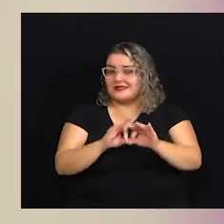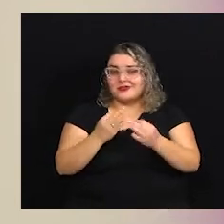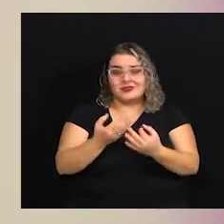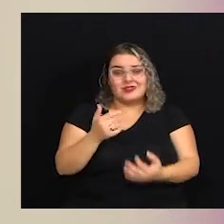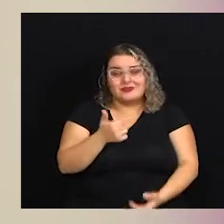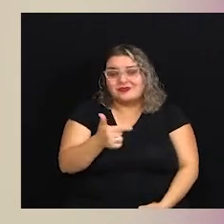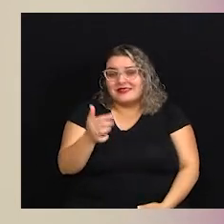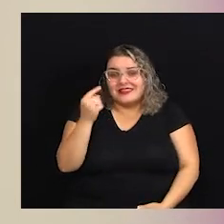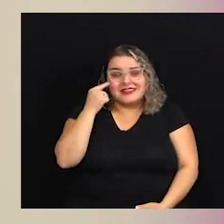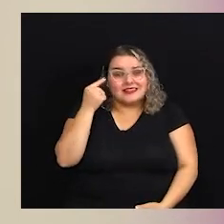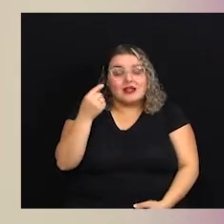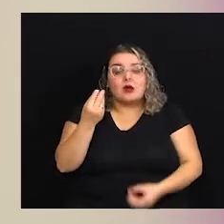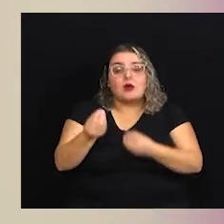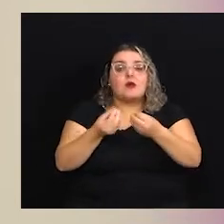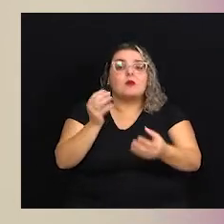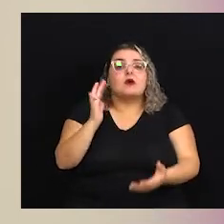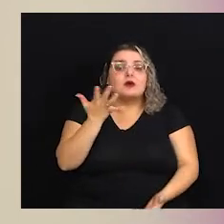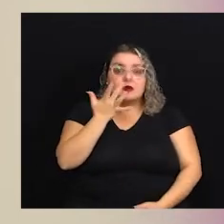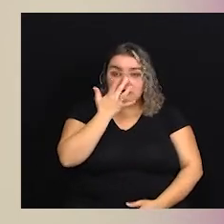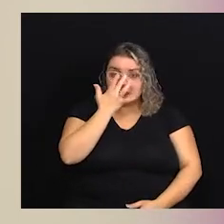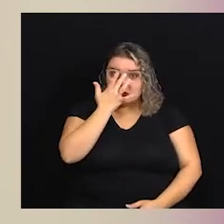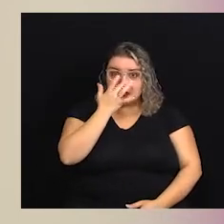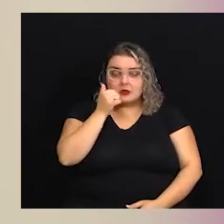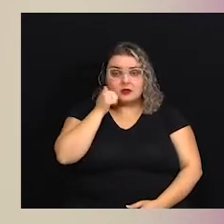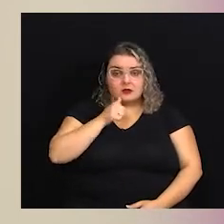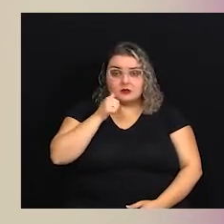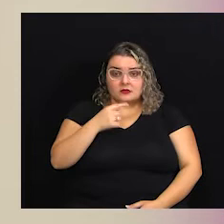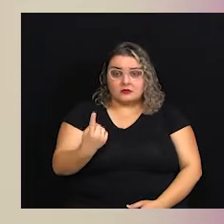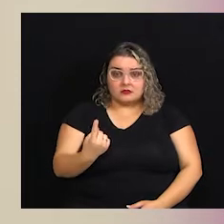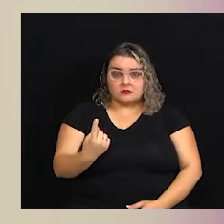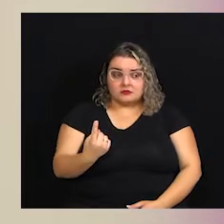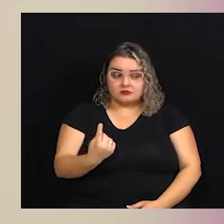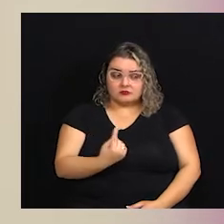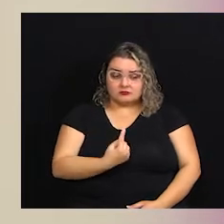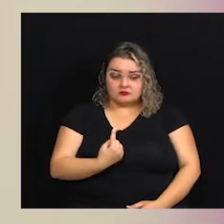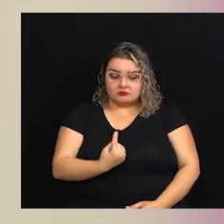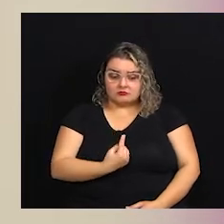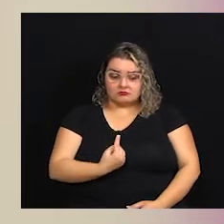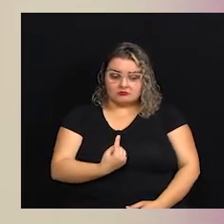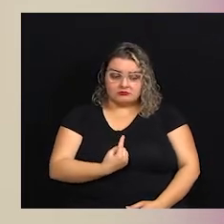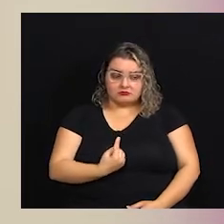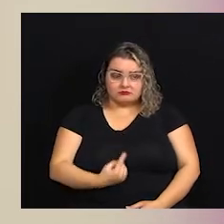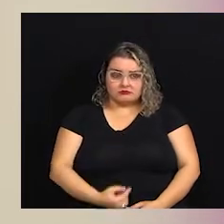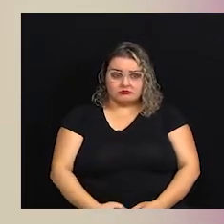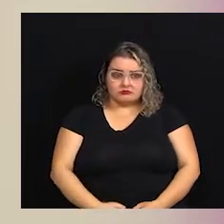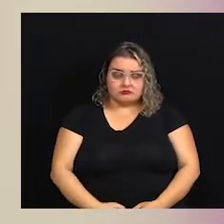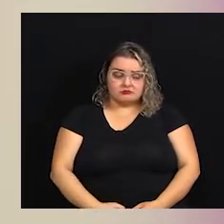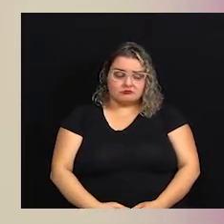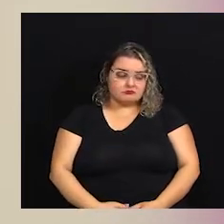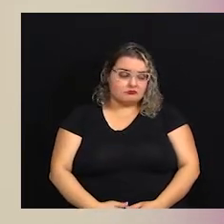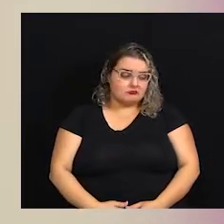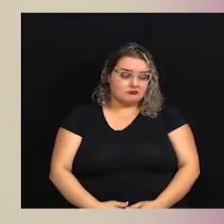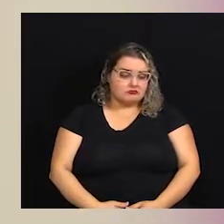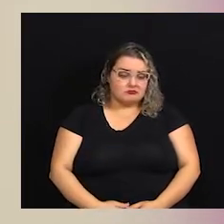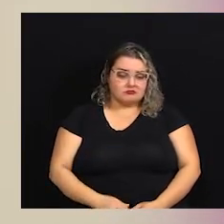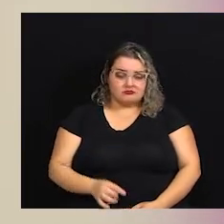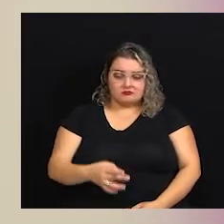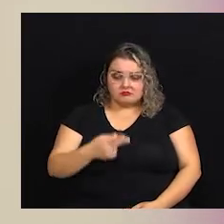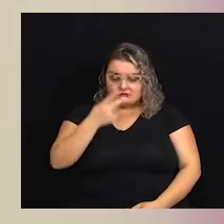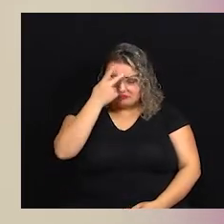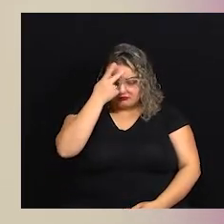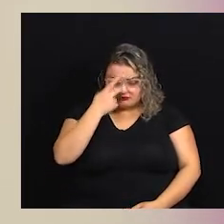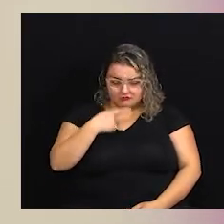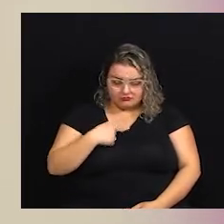a mínima noção, Vivi, como fica? Essa mulher, ela se sente, eu vejo muito, ela se sente muito sozinha, muito só, sou